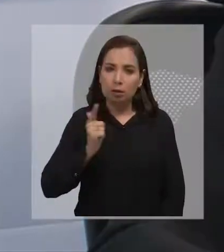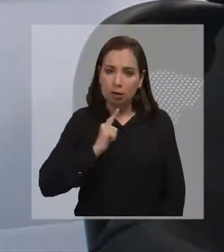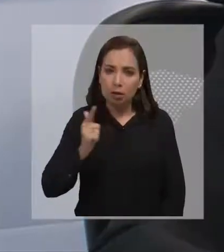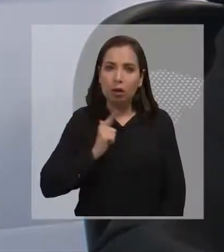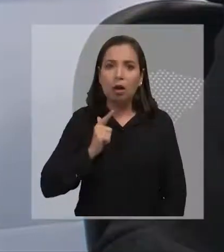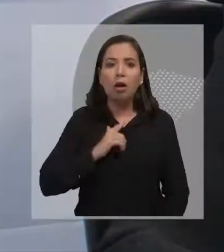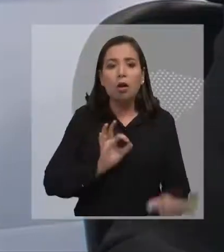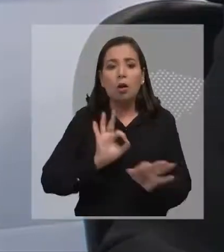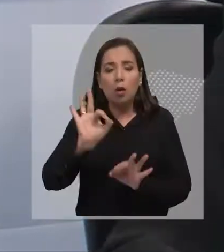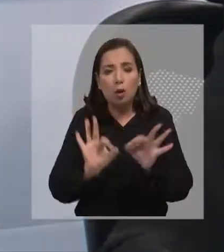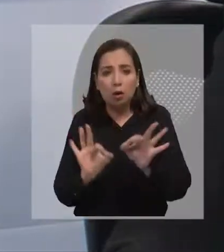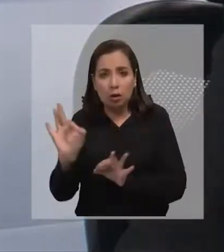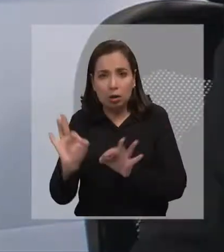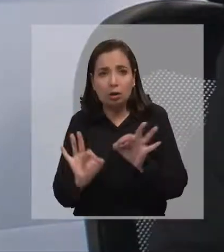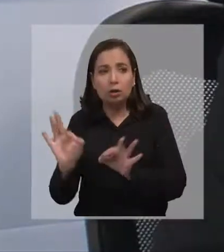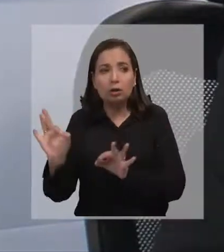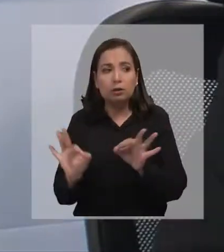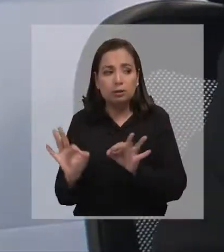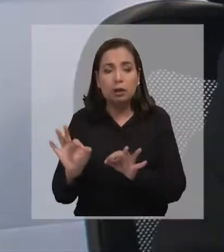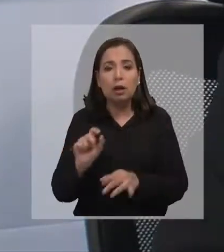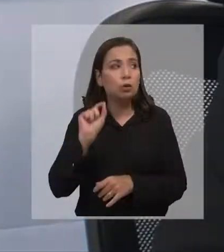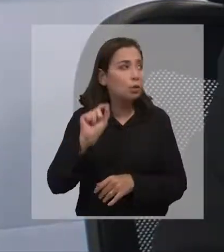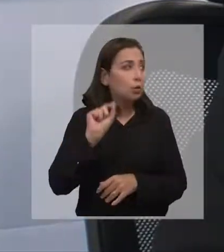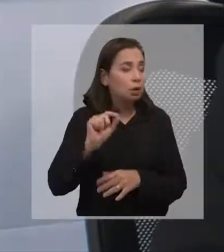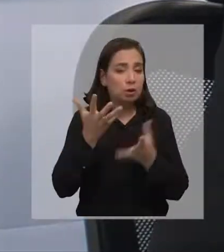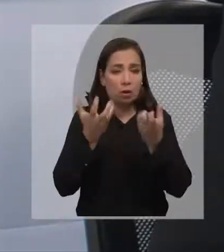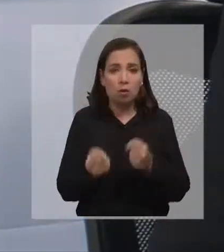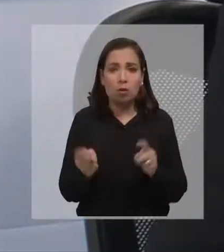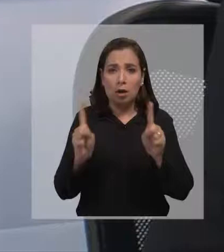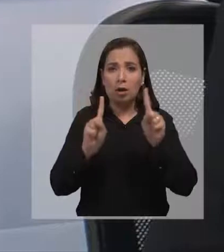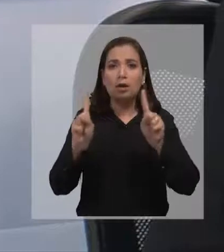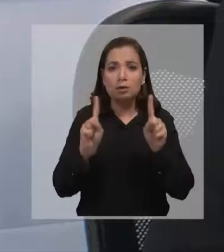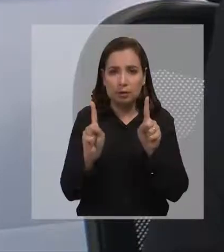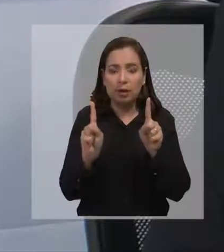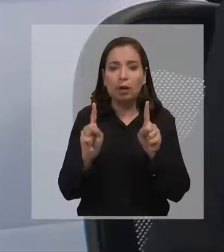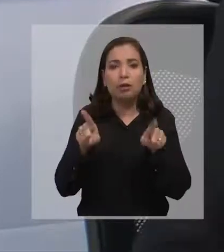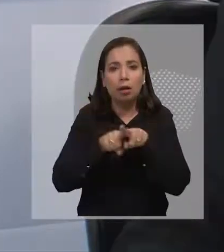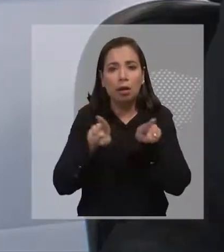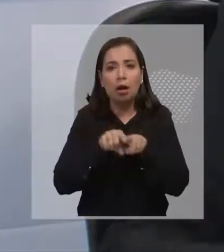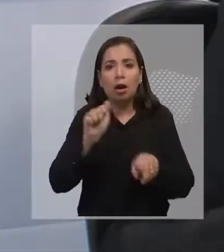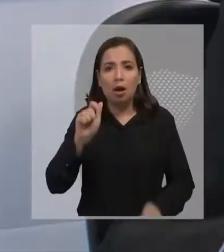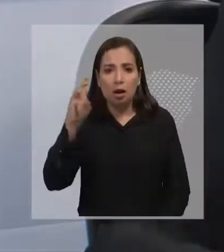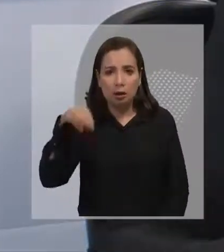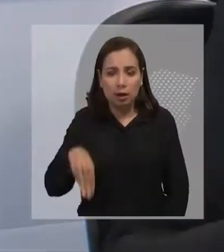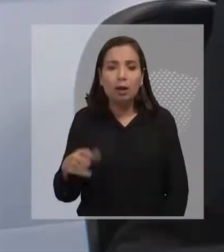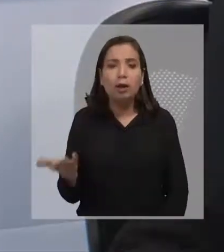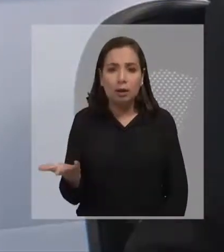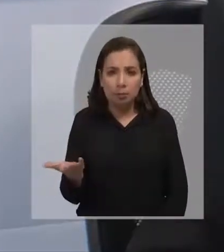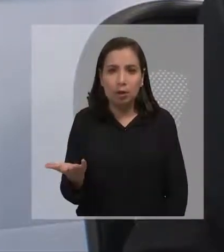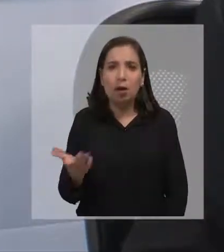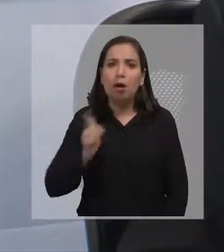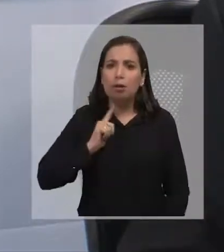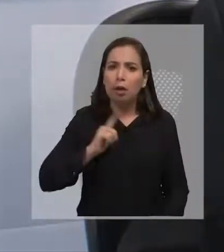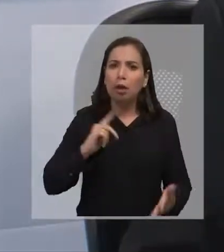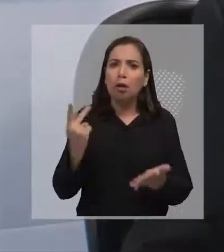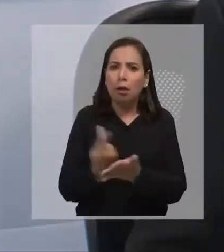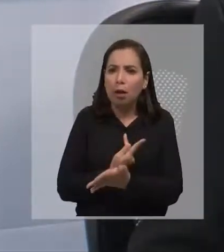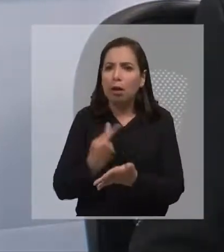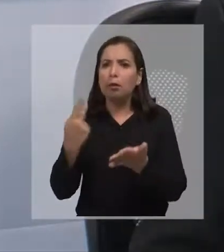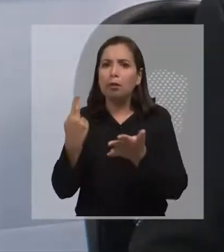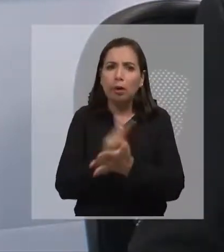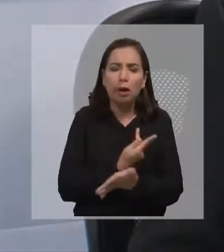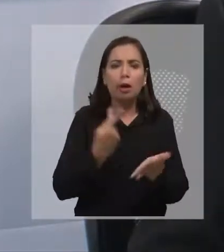demonstrado, literalmente, algo inadmissível em termos administrativos, erros atrás de erros. Então, esse